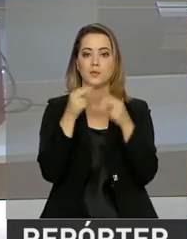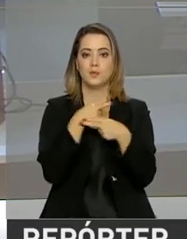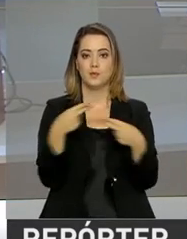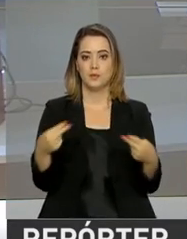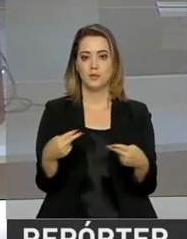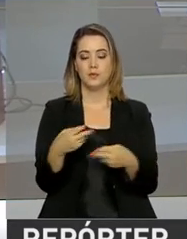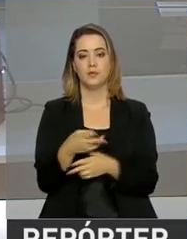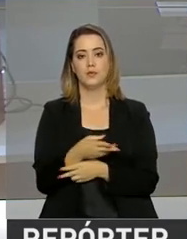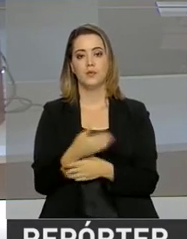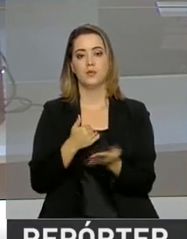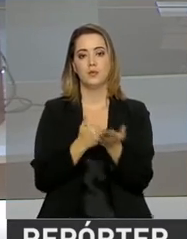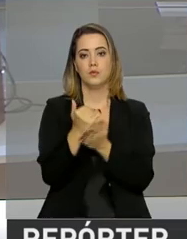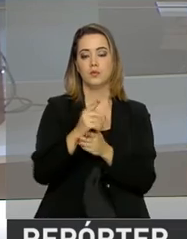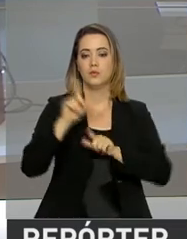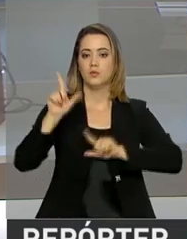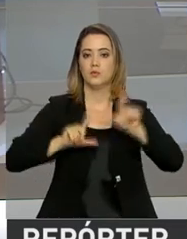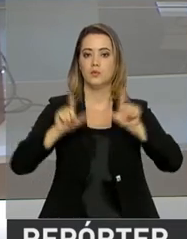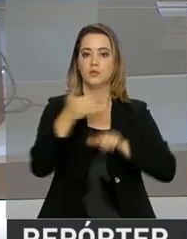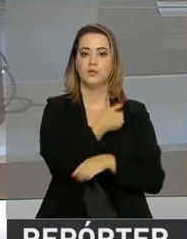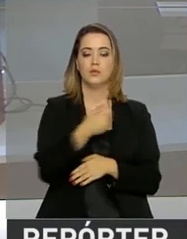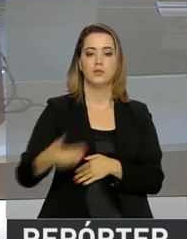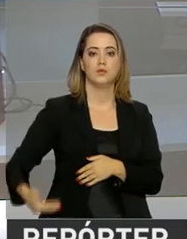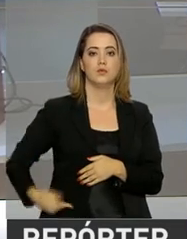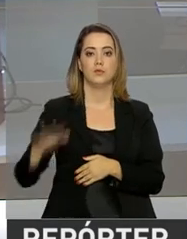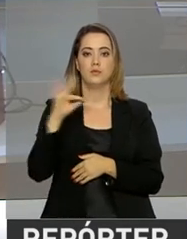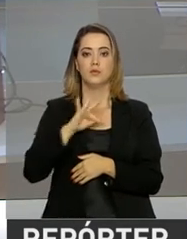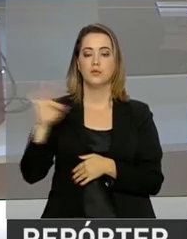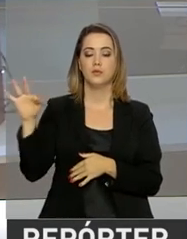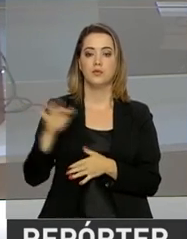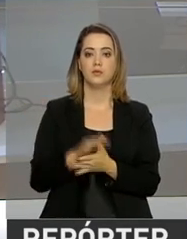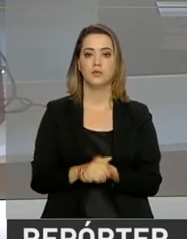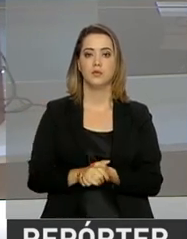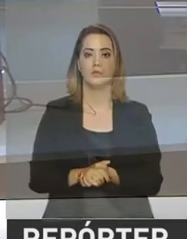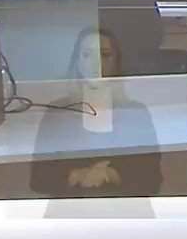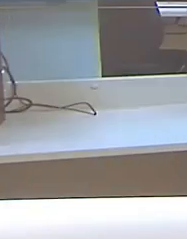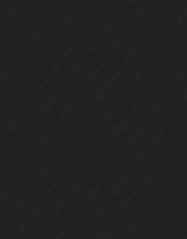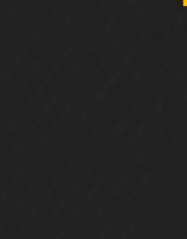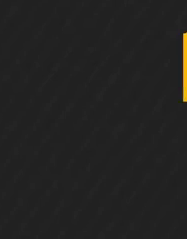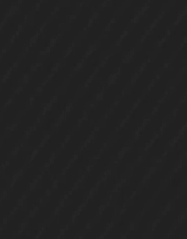sociais continue com a gente e nbr a tv do governo federal